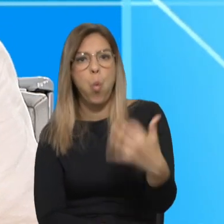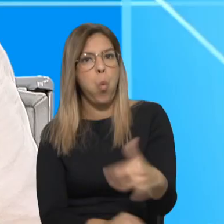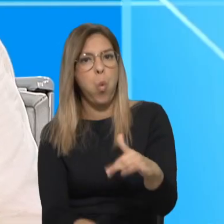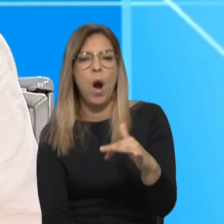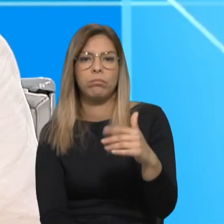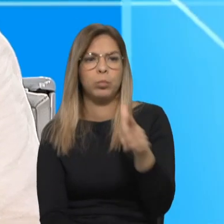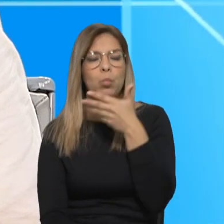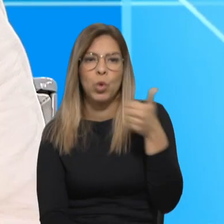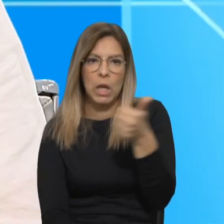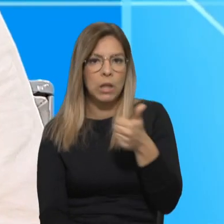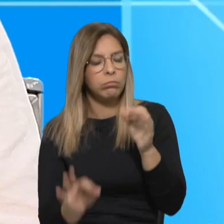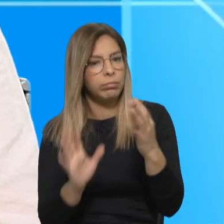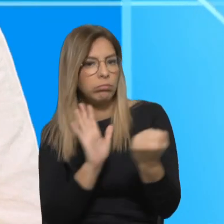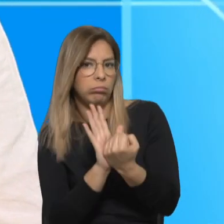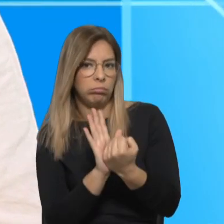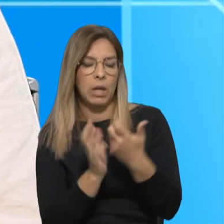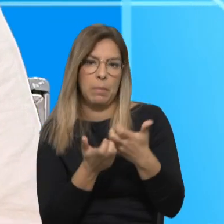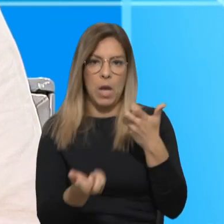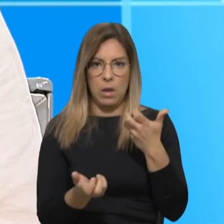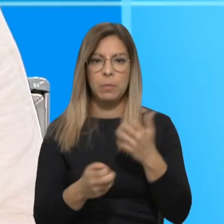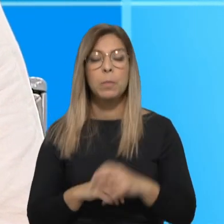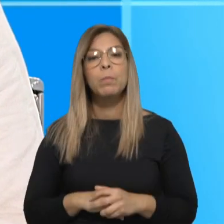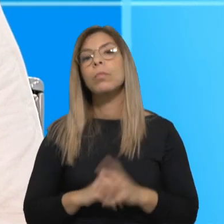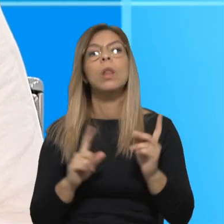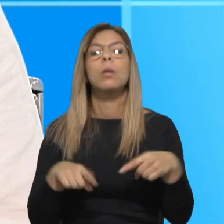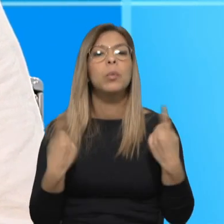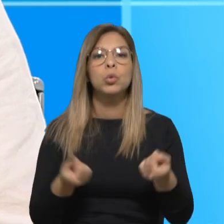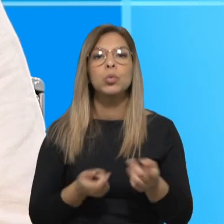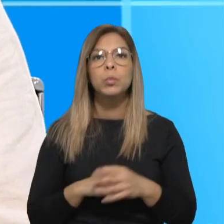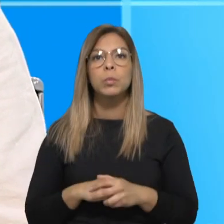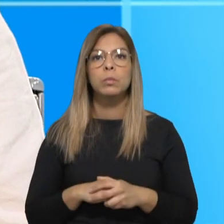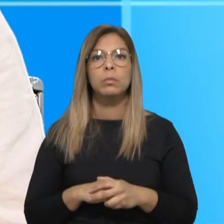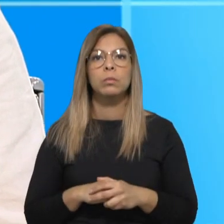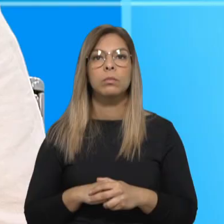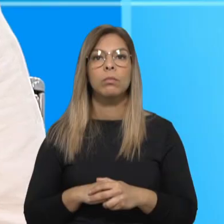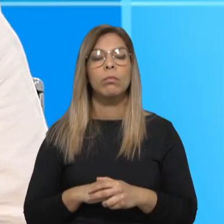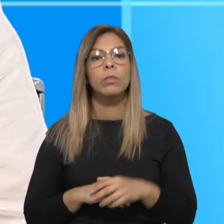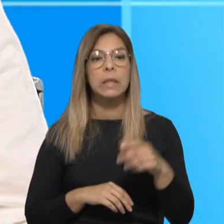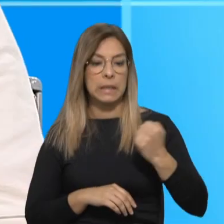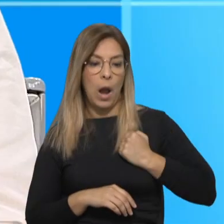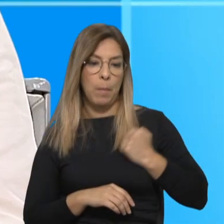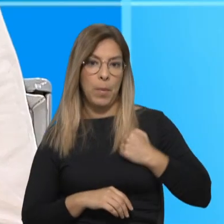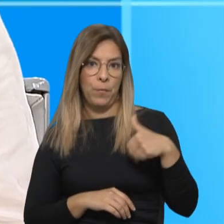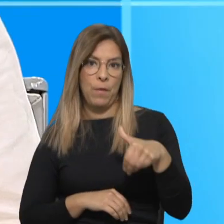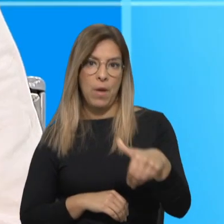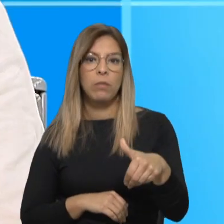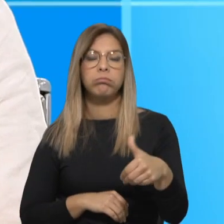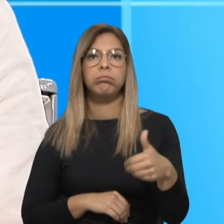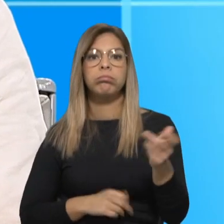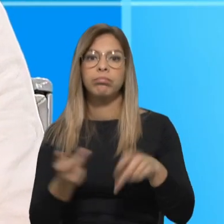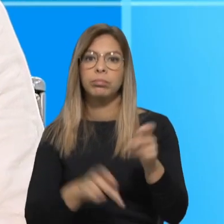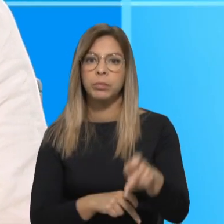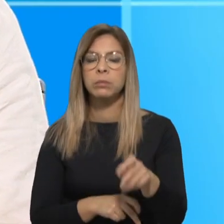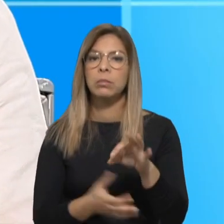muito bonita, muito significativa. Depois, também, no sábado, há diversas iniciativas um